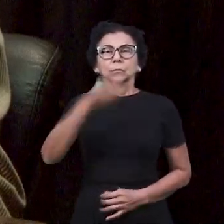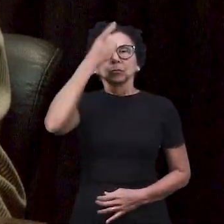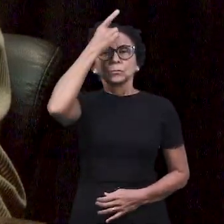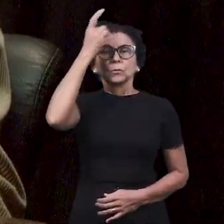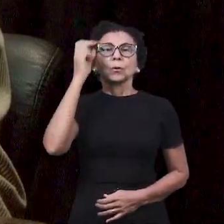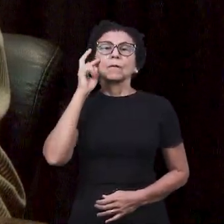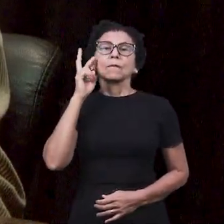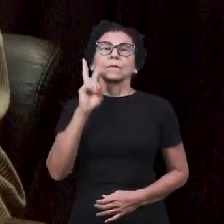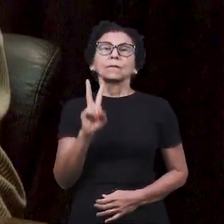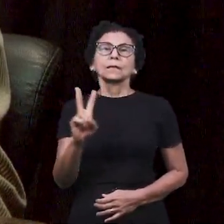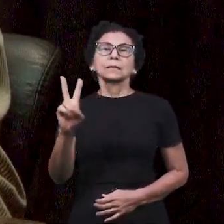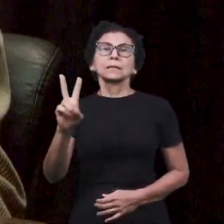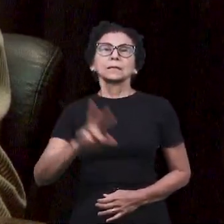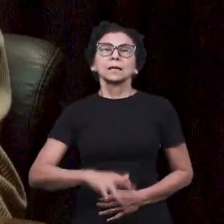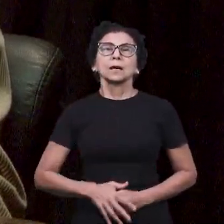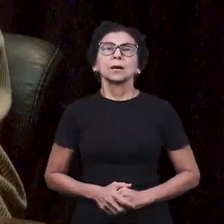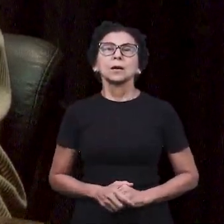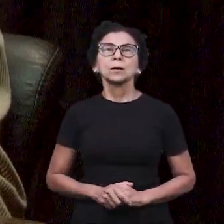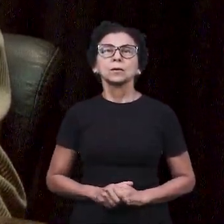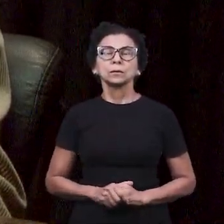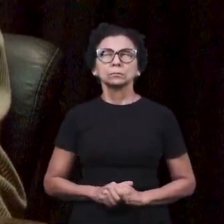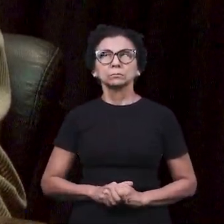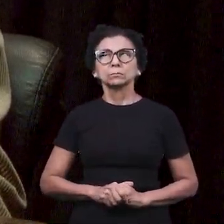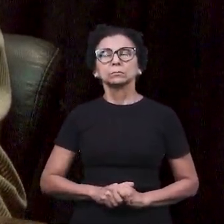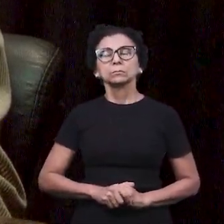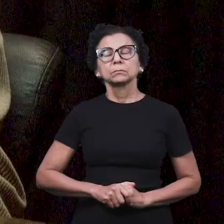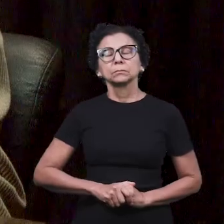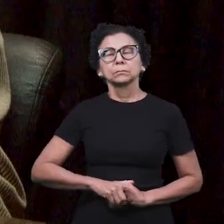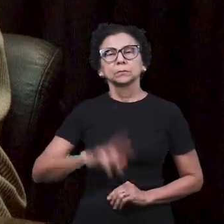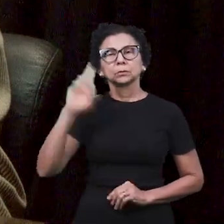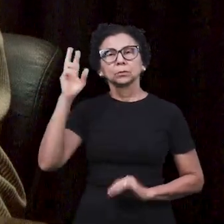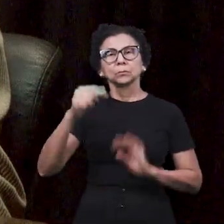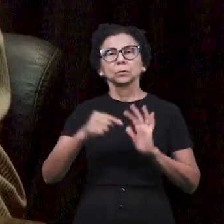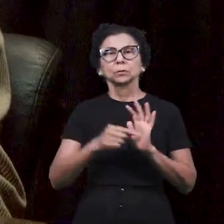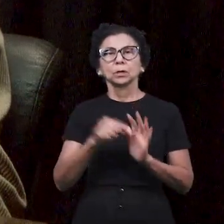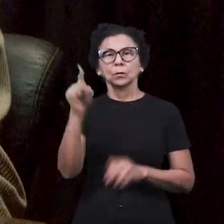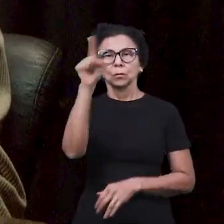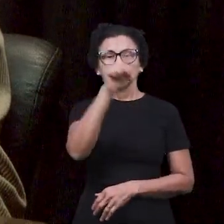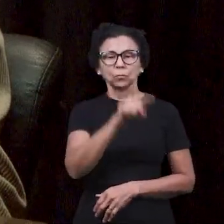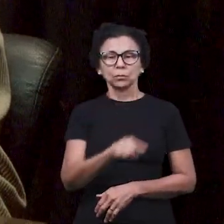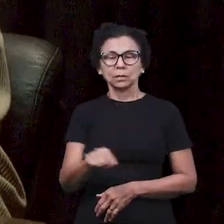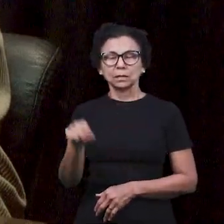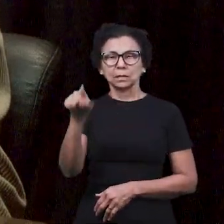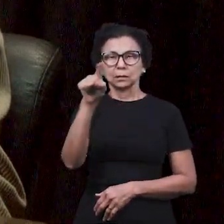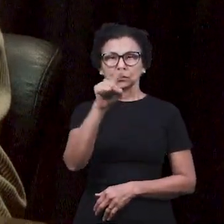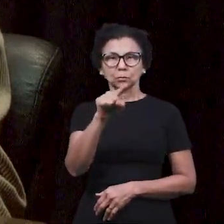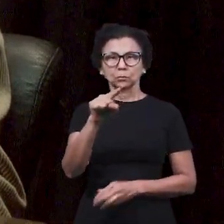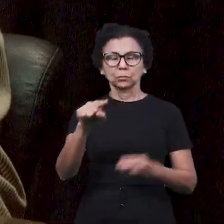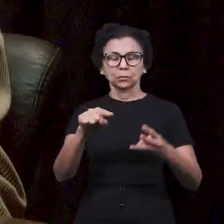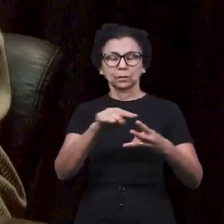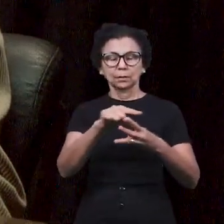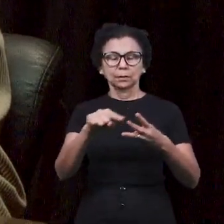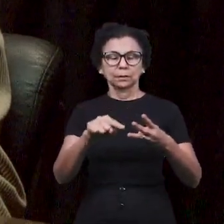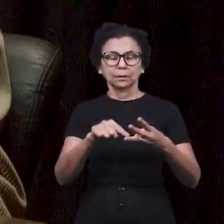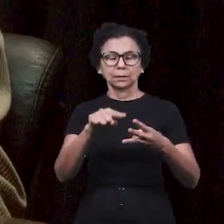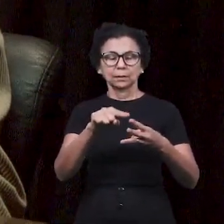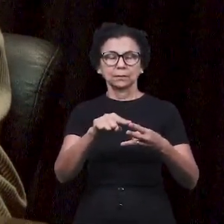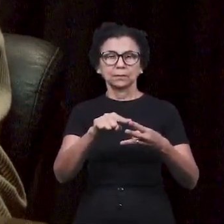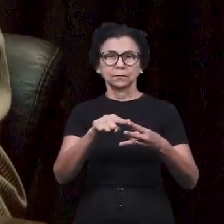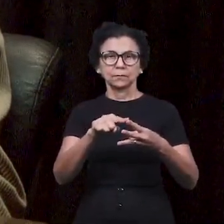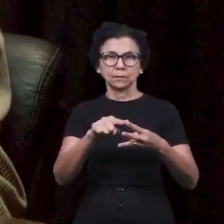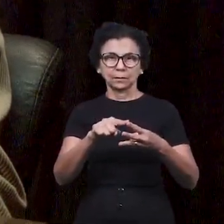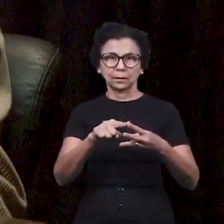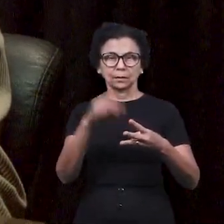visão que o senhor deu é de um círculo, e o círculo era dividido em três partes. Estava lá vida espiritual, vida profissional e